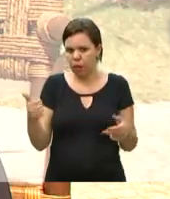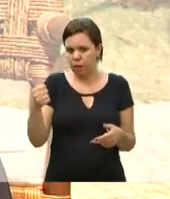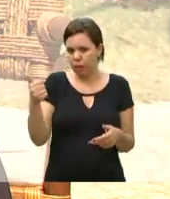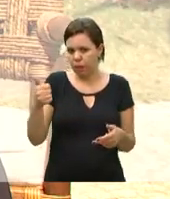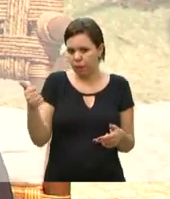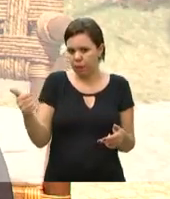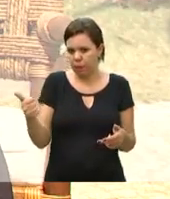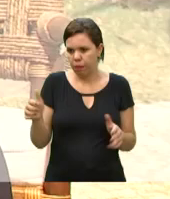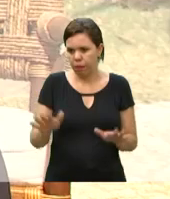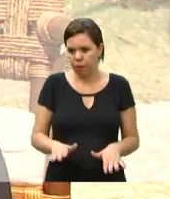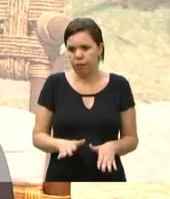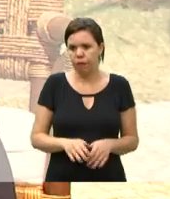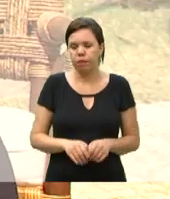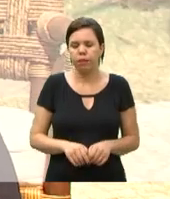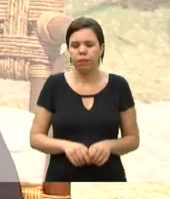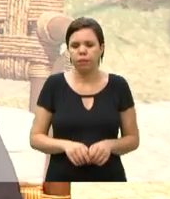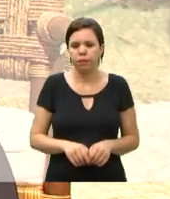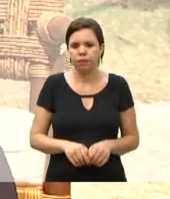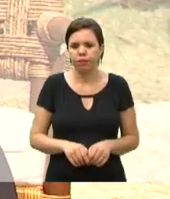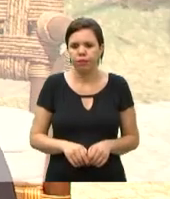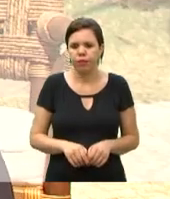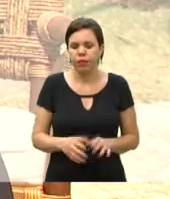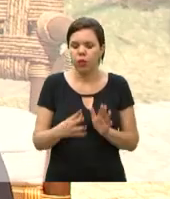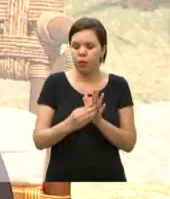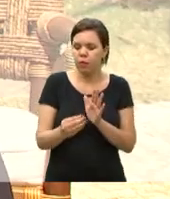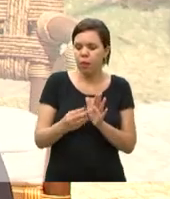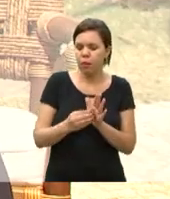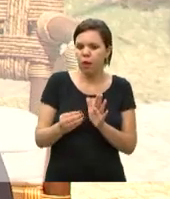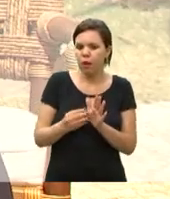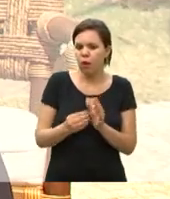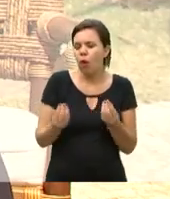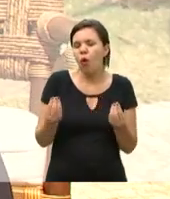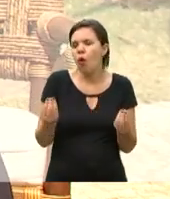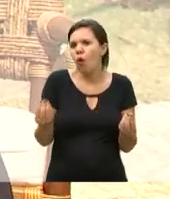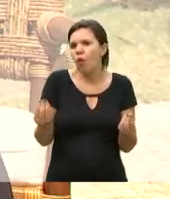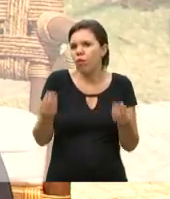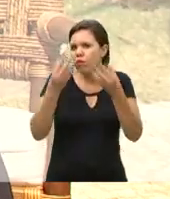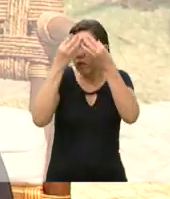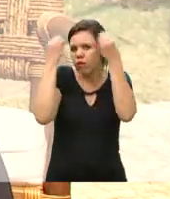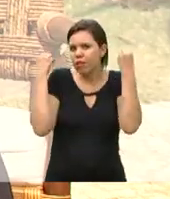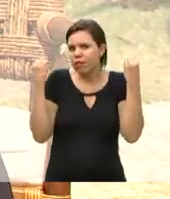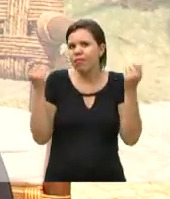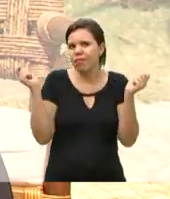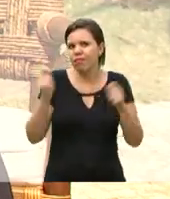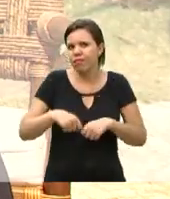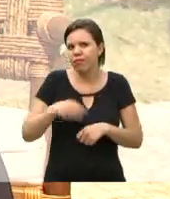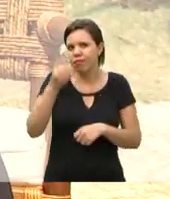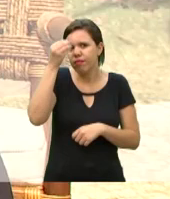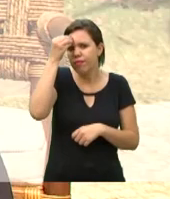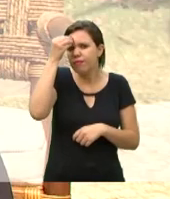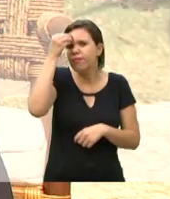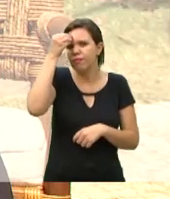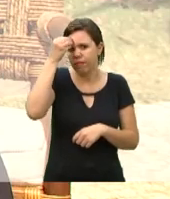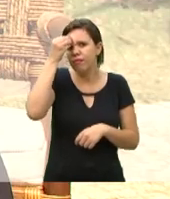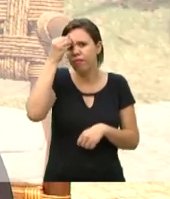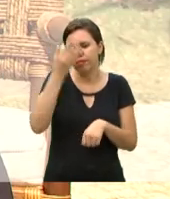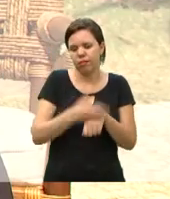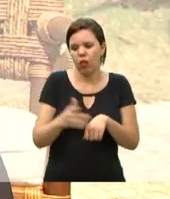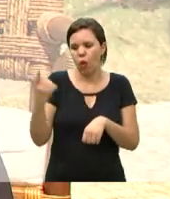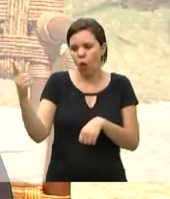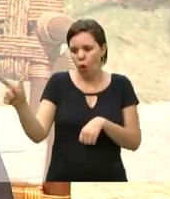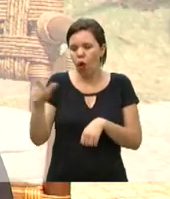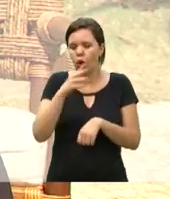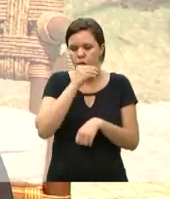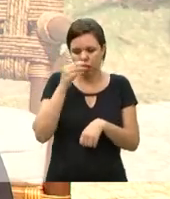é pela imitação. E sendo pela imitação, não tem como eu não colocar um adolescente com